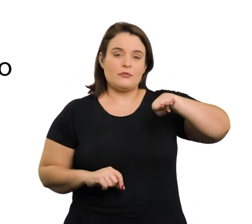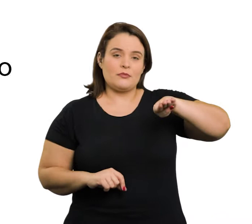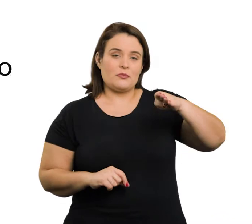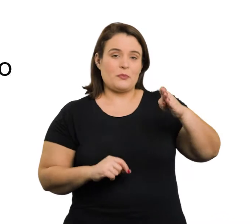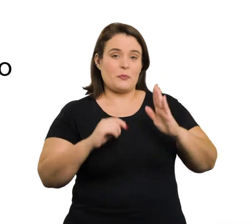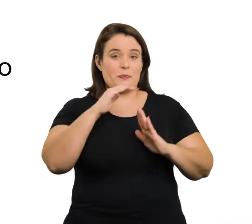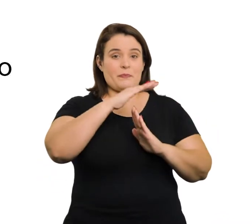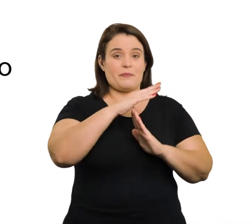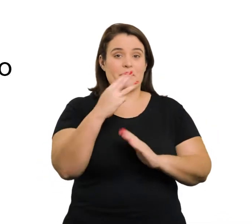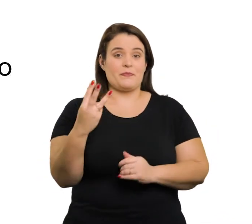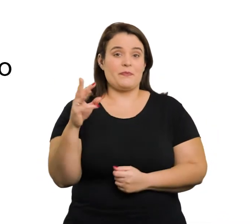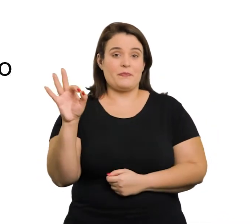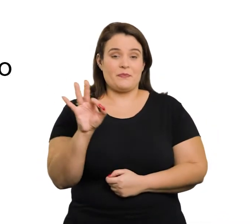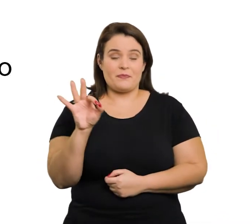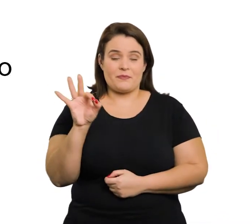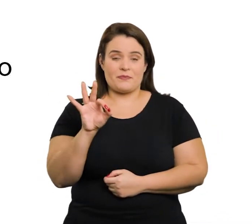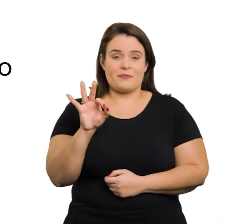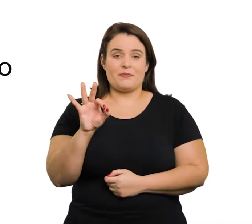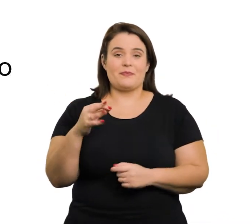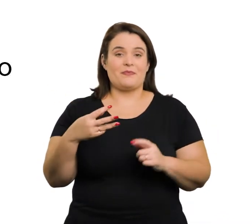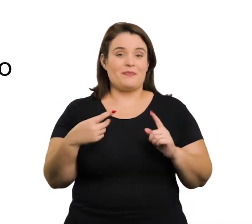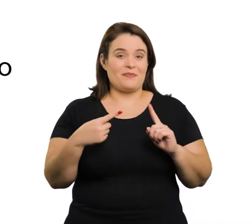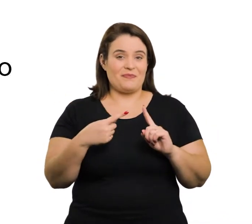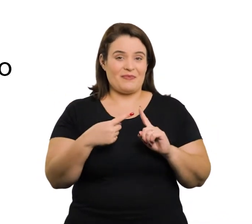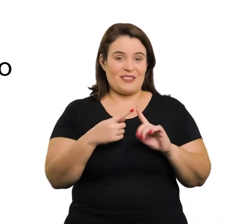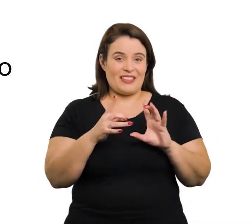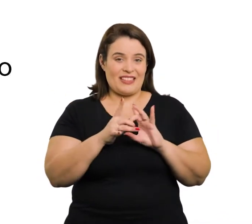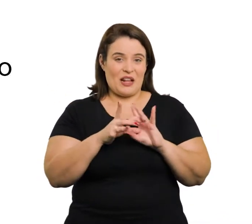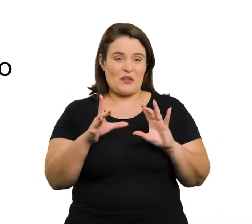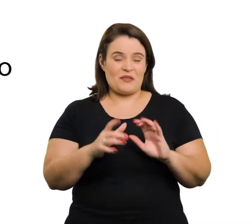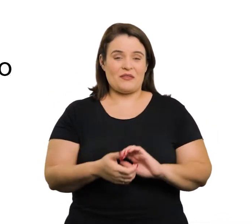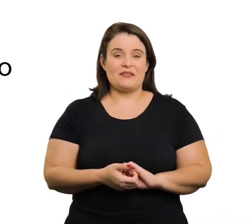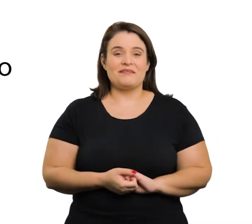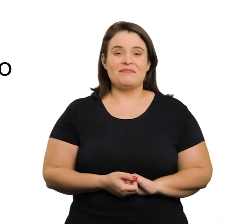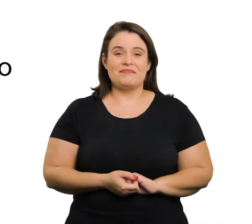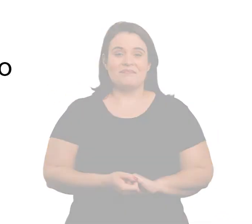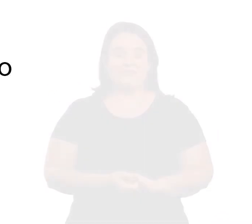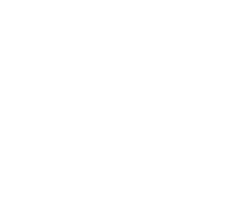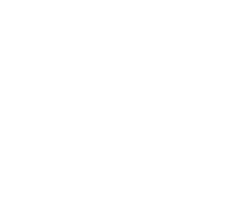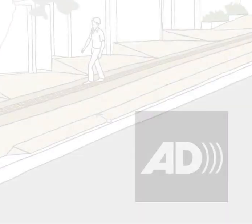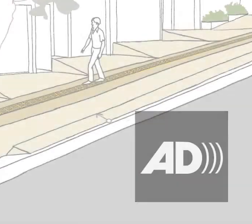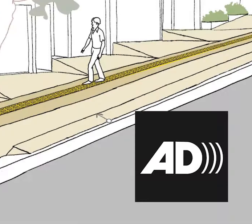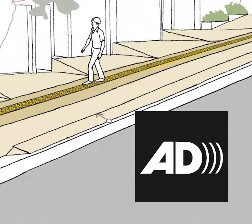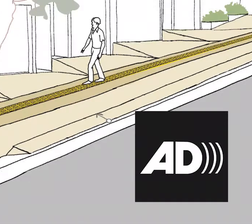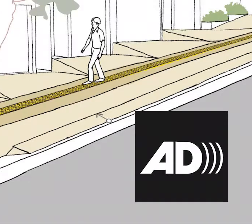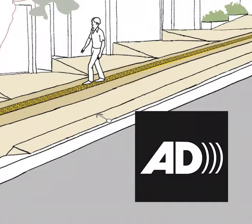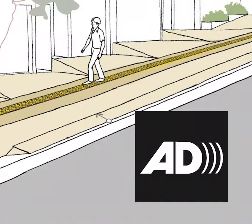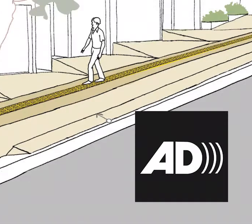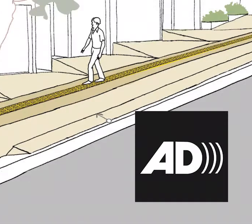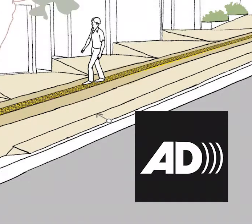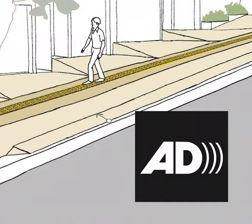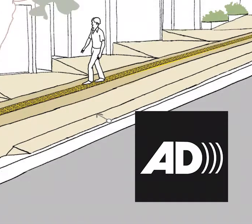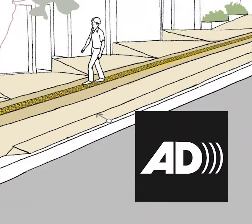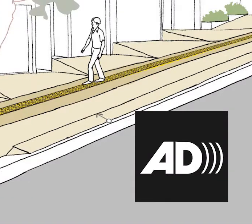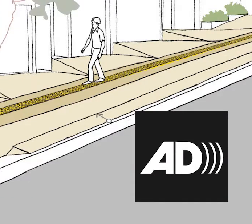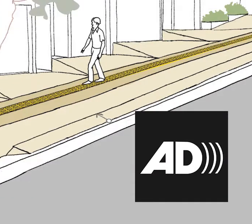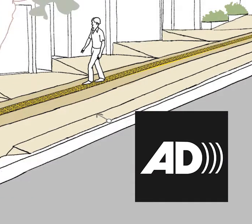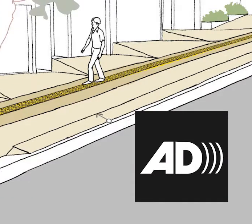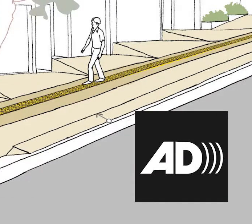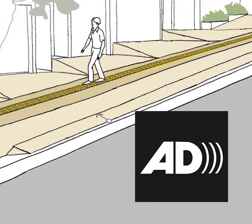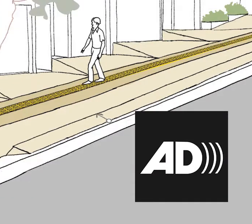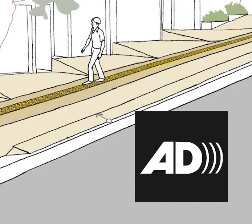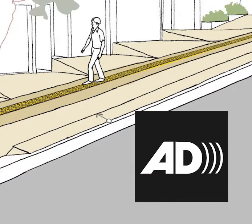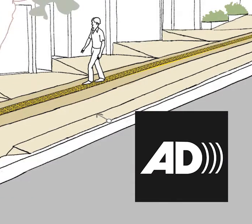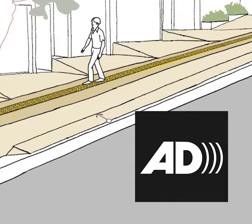8,33%, preservando-se a inclinação máxima de 3% na faixa livre. A imagem mostra